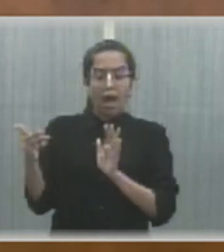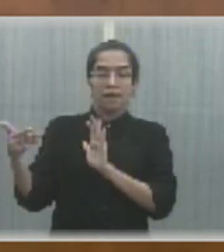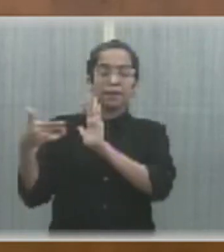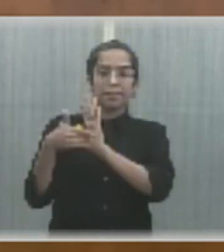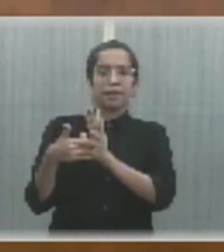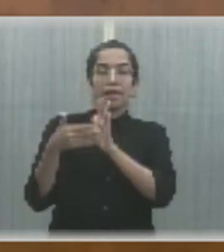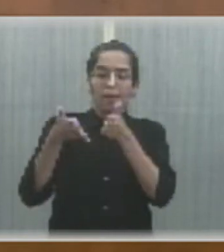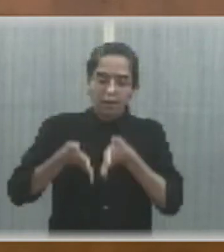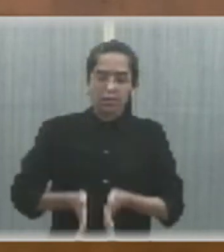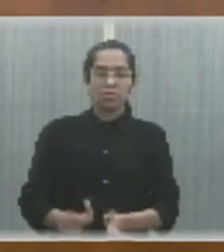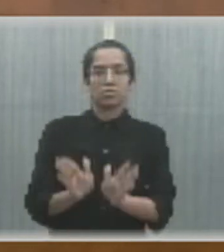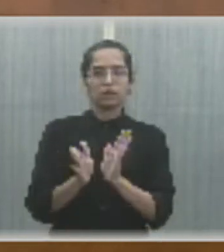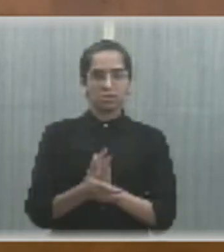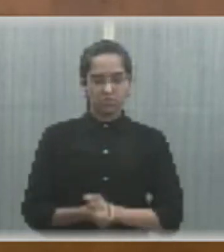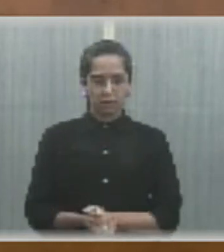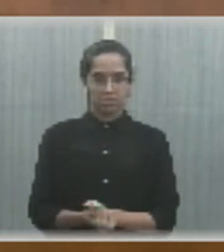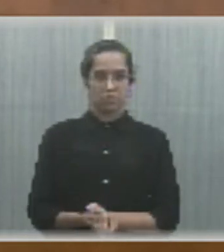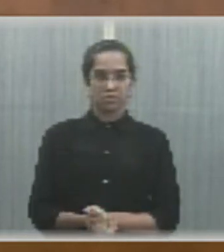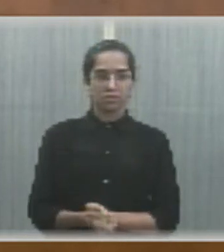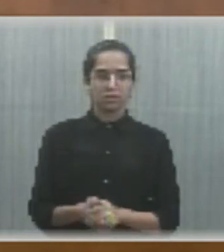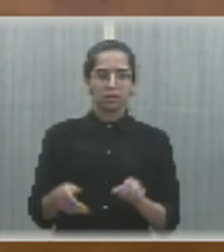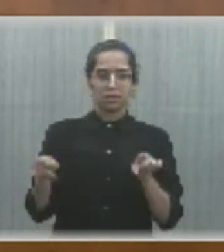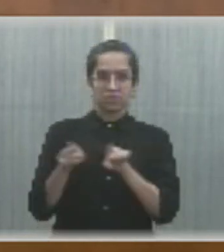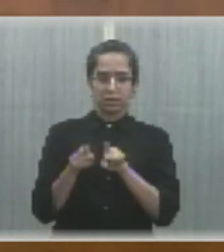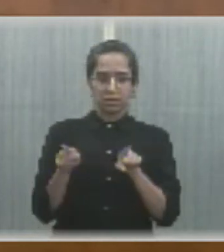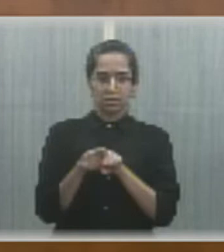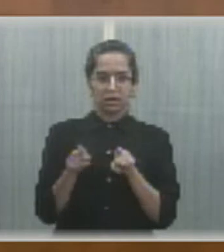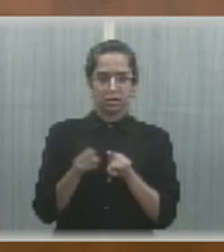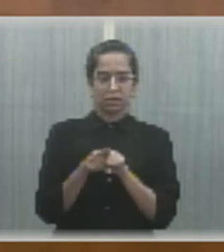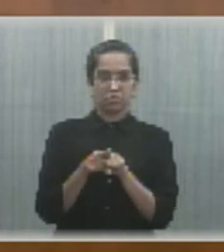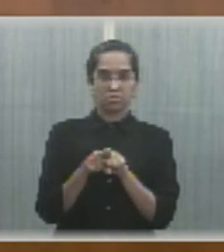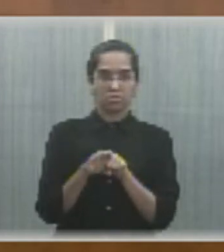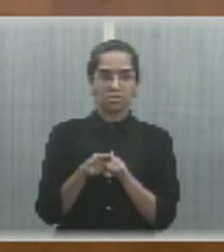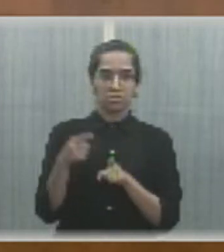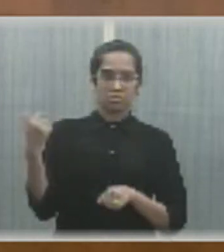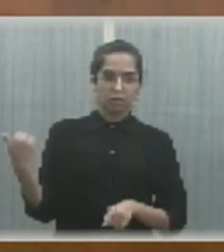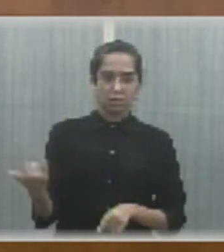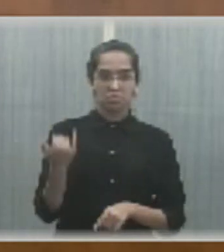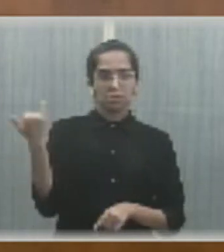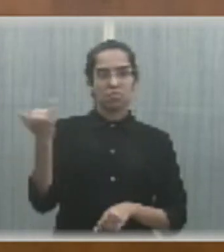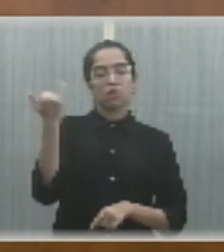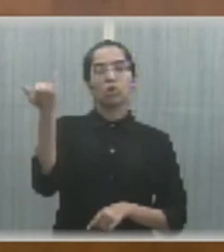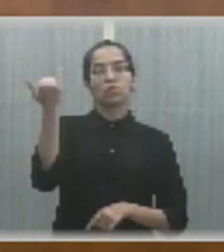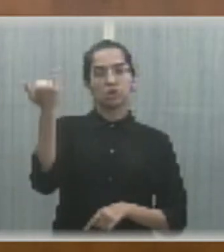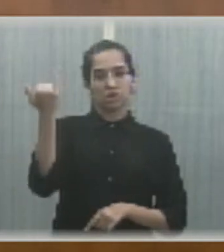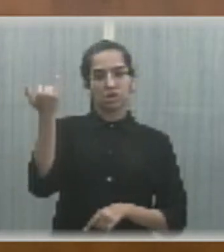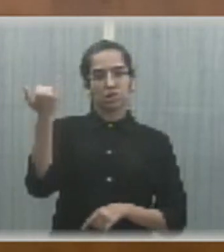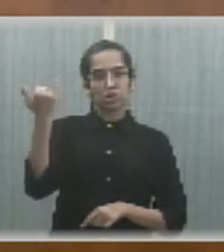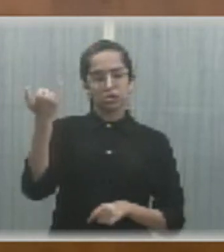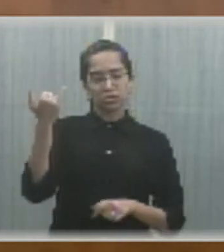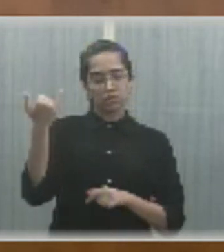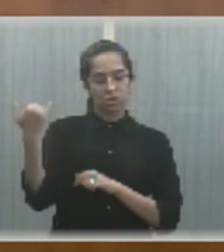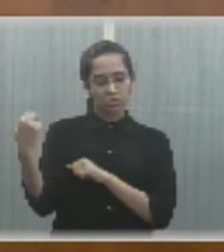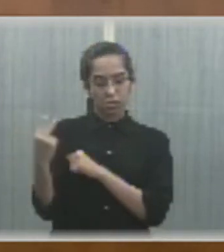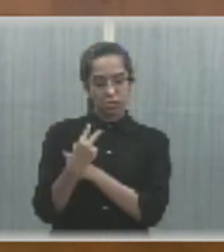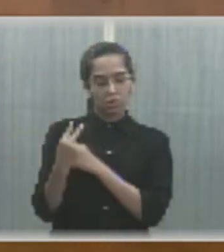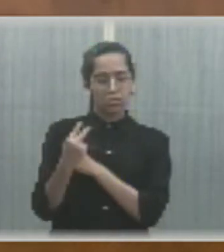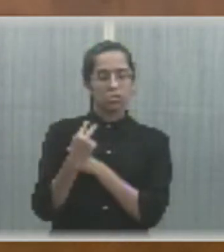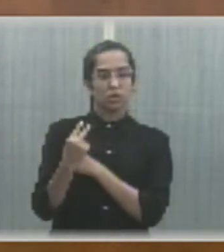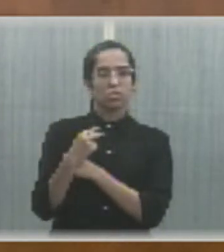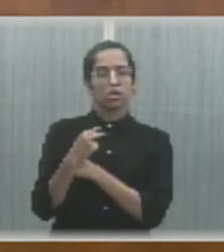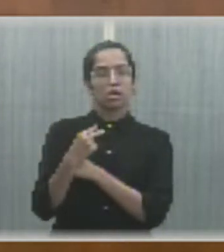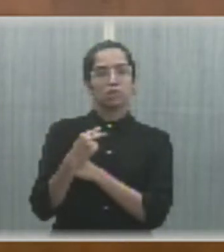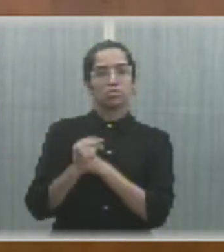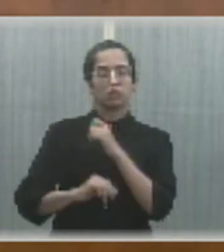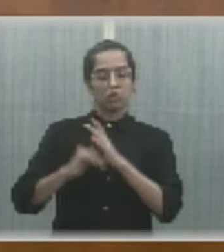do parto. Bem como o acompanhamento de enfermeiros e enfermeiras obstetras, bem como